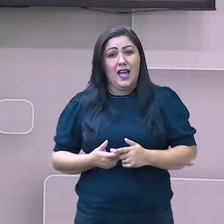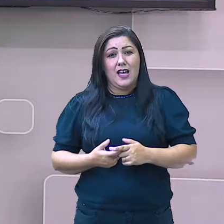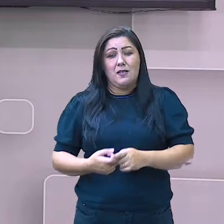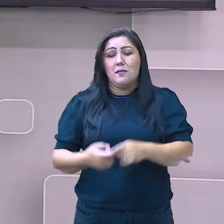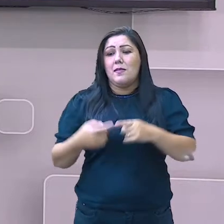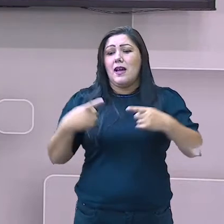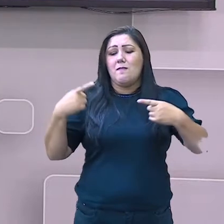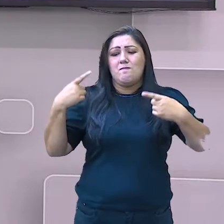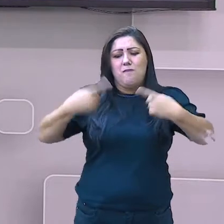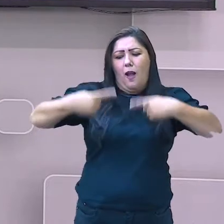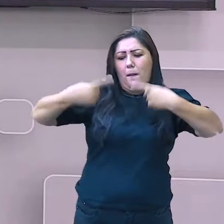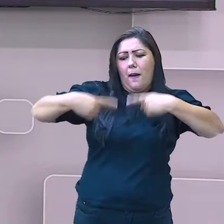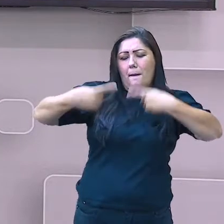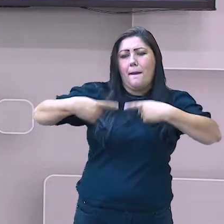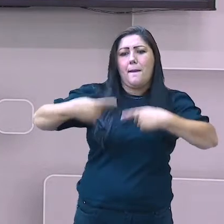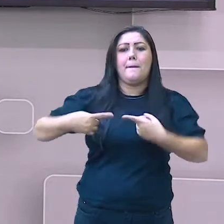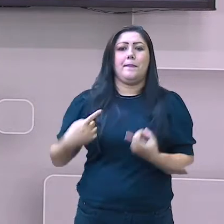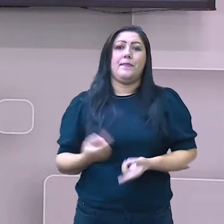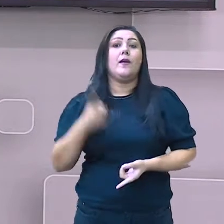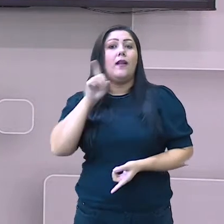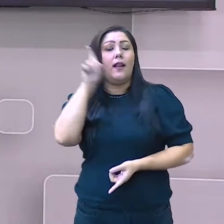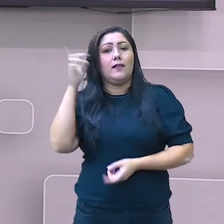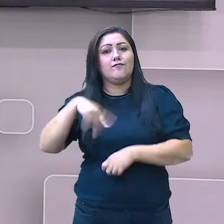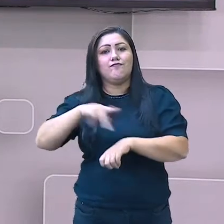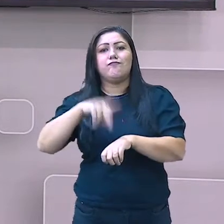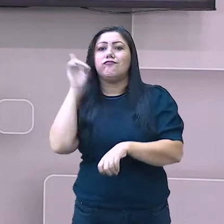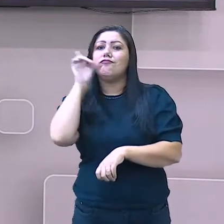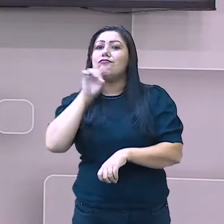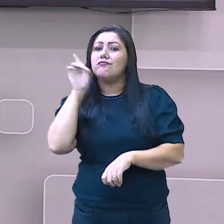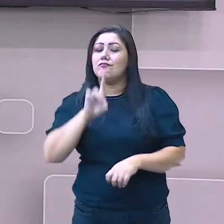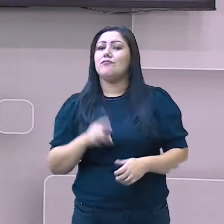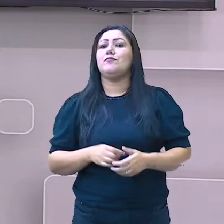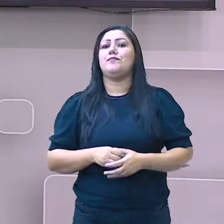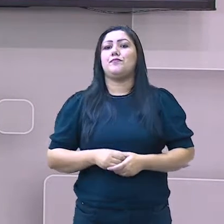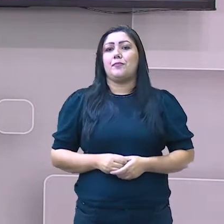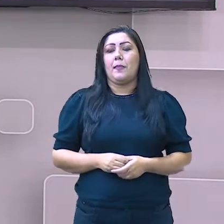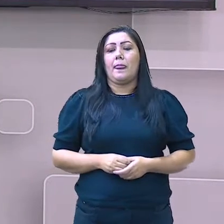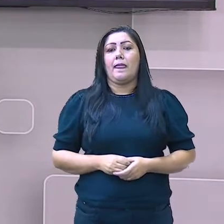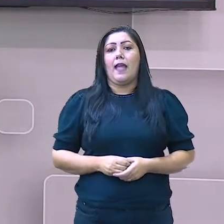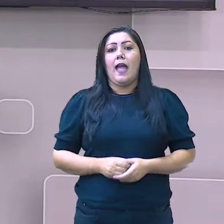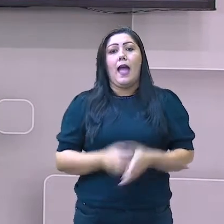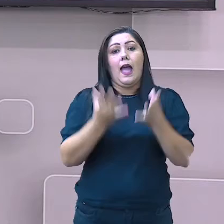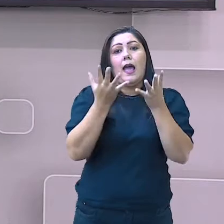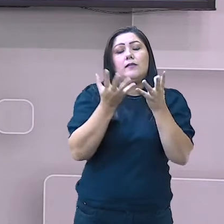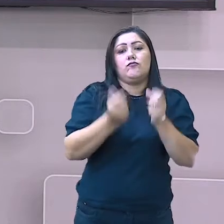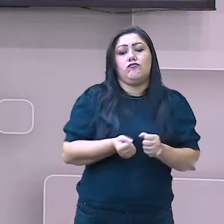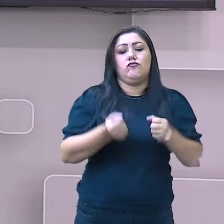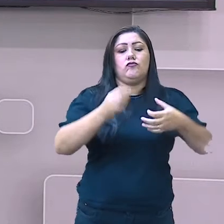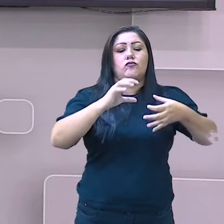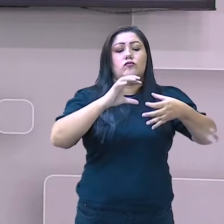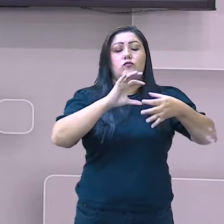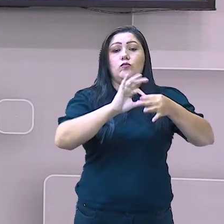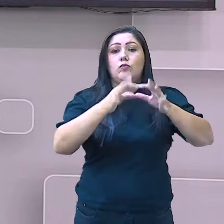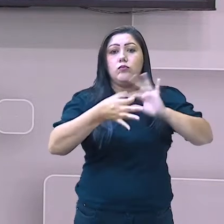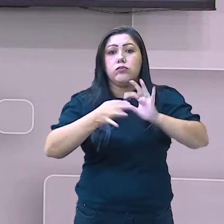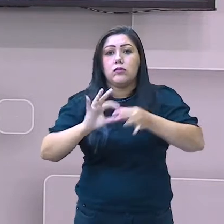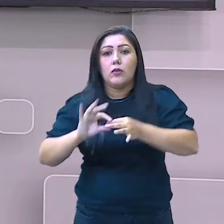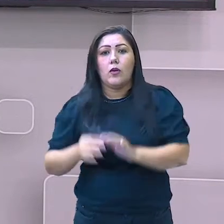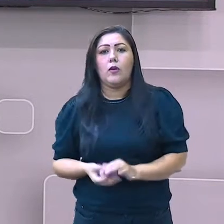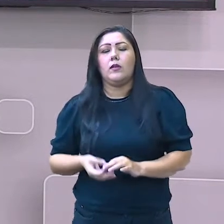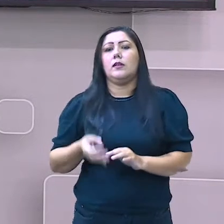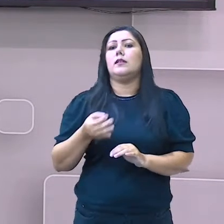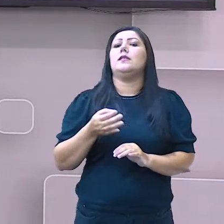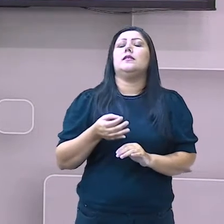rivalizando sempre com os Estados Unidos. O país sediou os Jogos Olímpicos de Moscou em